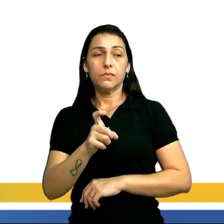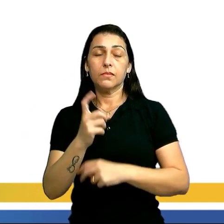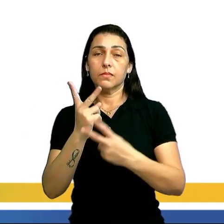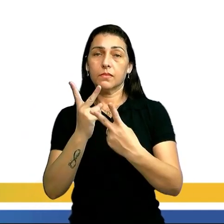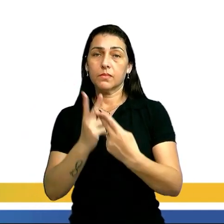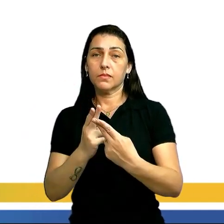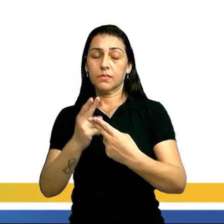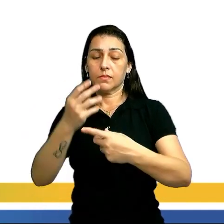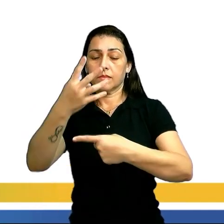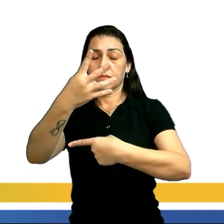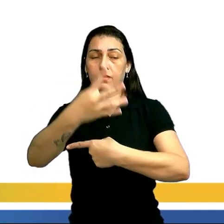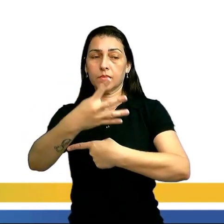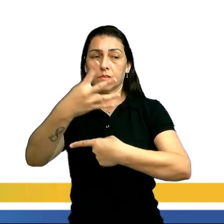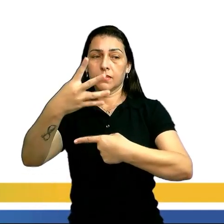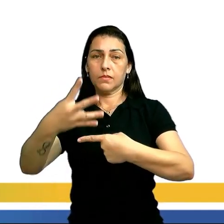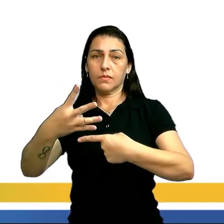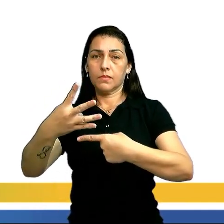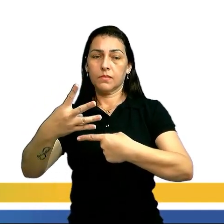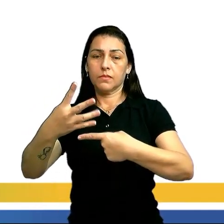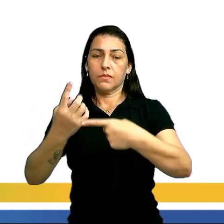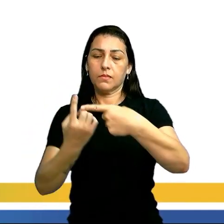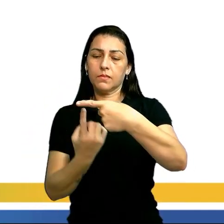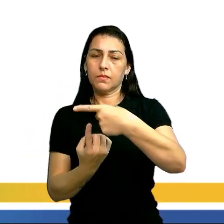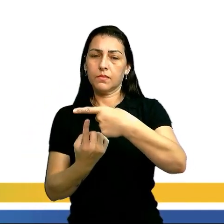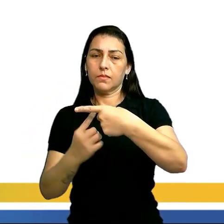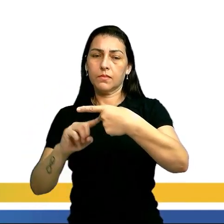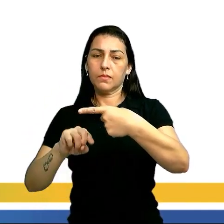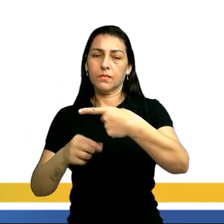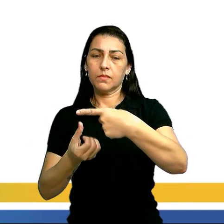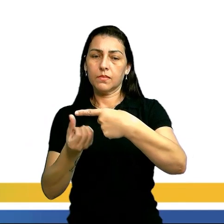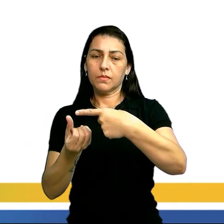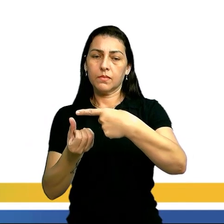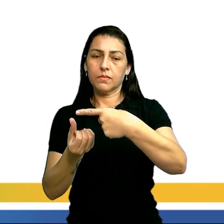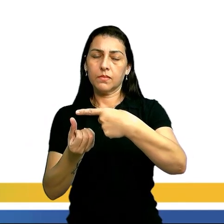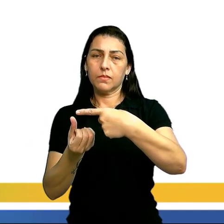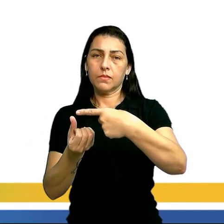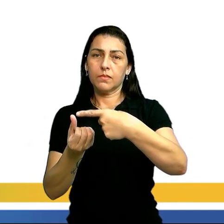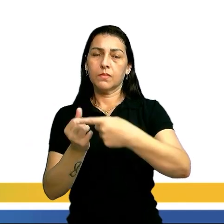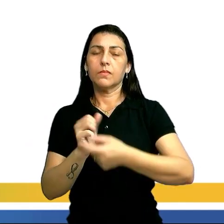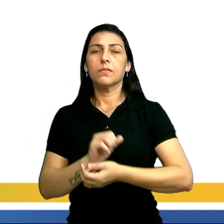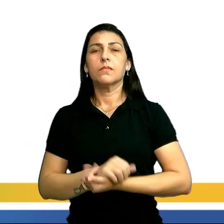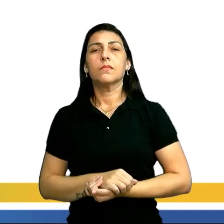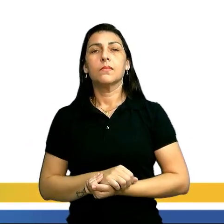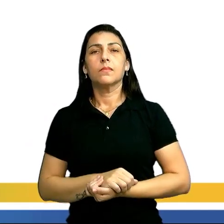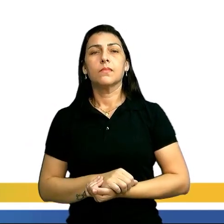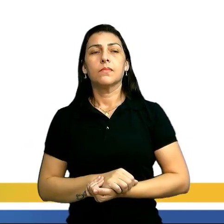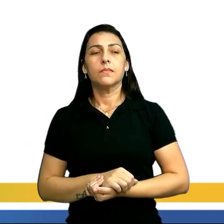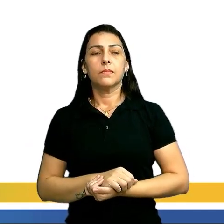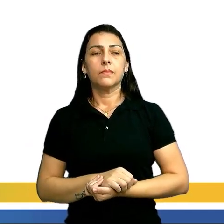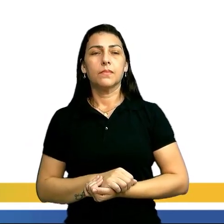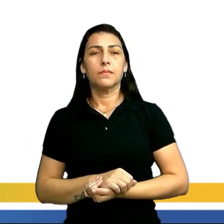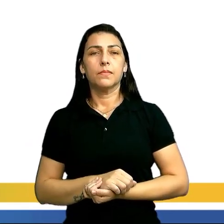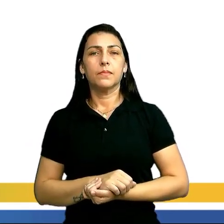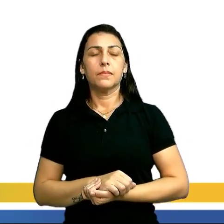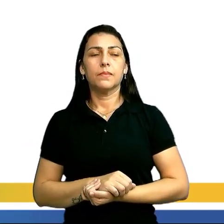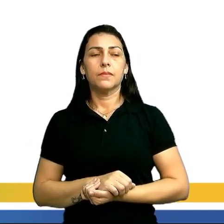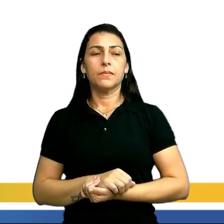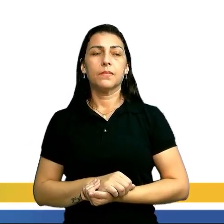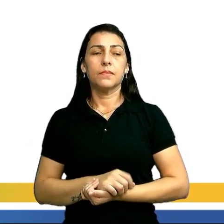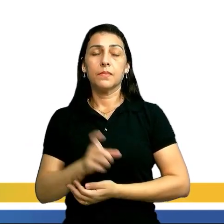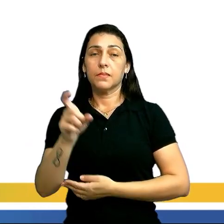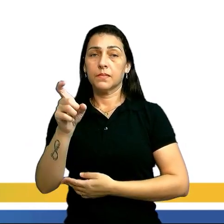ter x é igual a 44 dividido para 1,6.